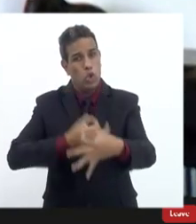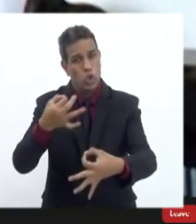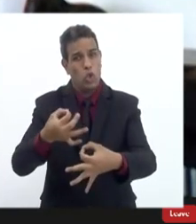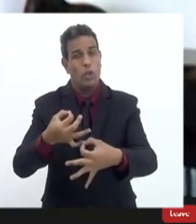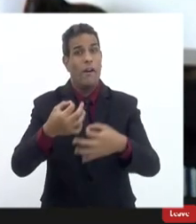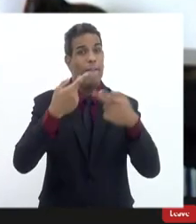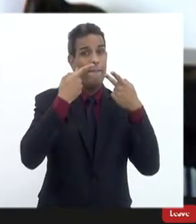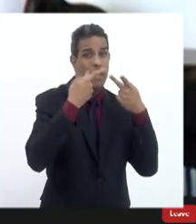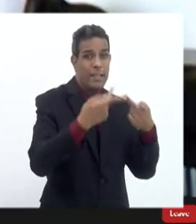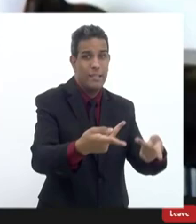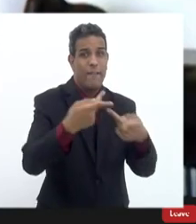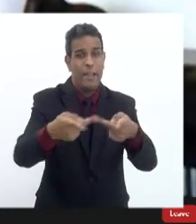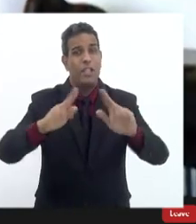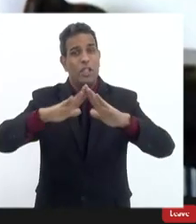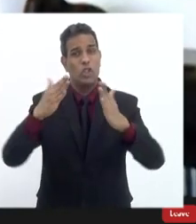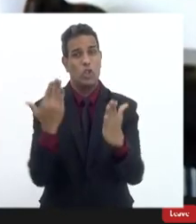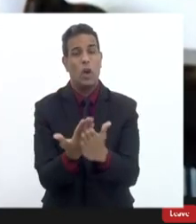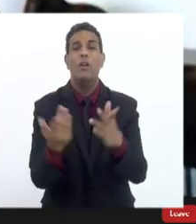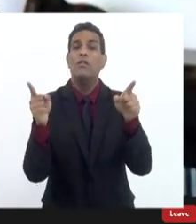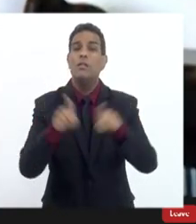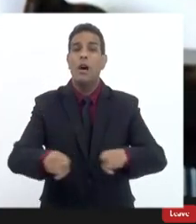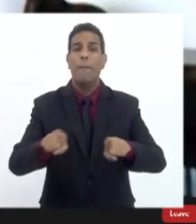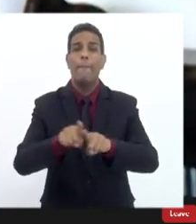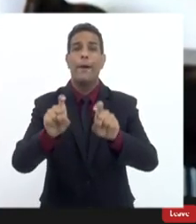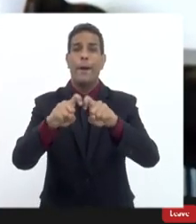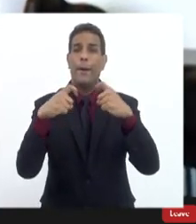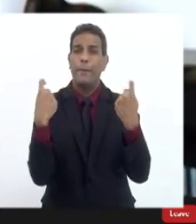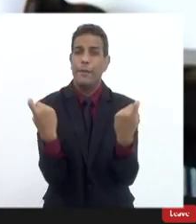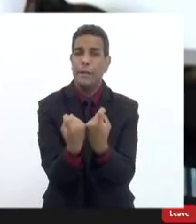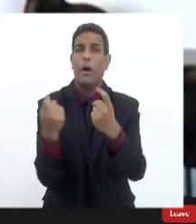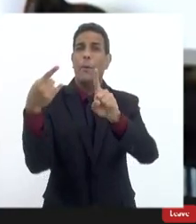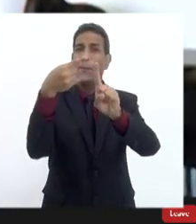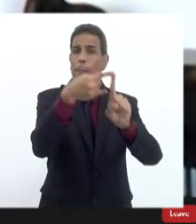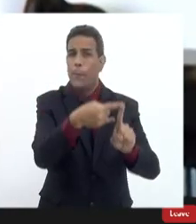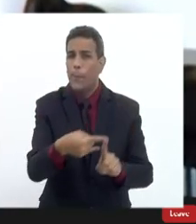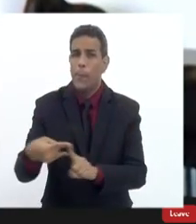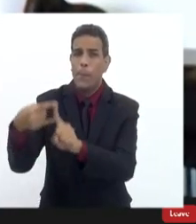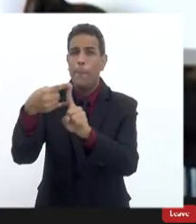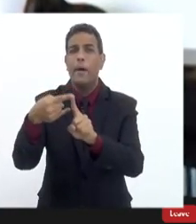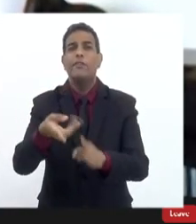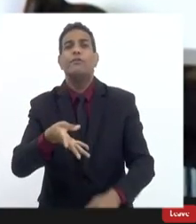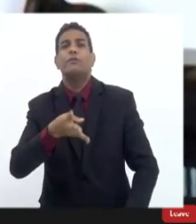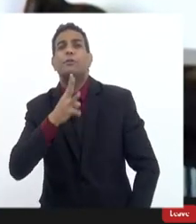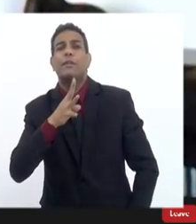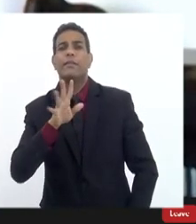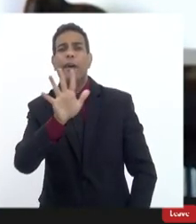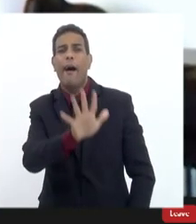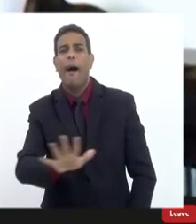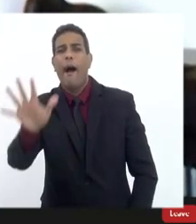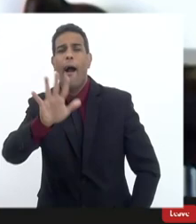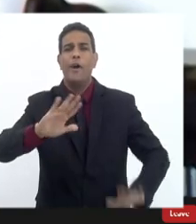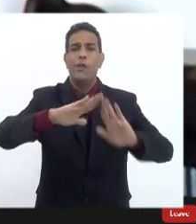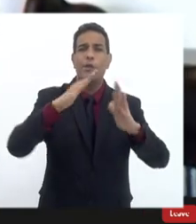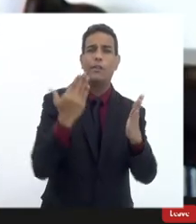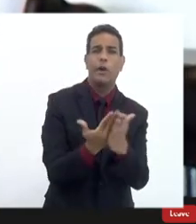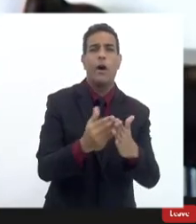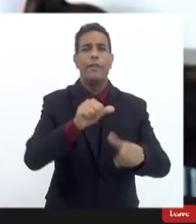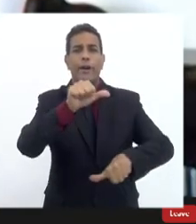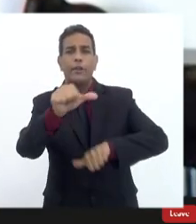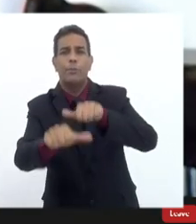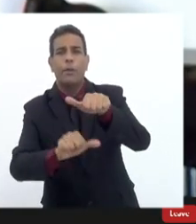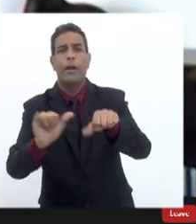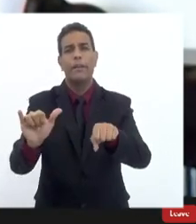das visitas que a gente tem feito, a gente possa fazer algumas reuniões periódicas de monitoramento dessa situação, dessas